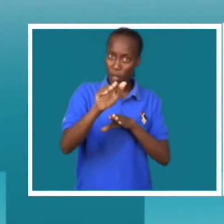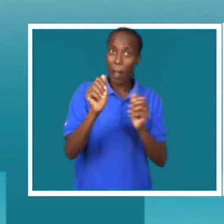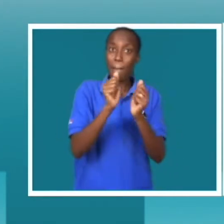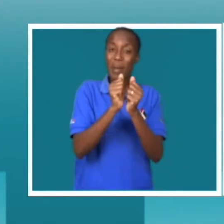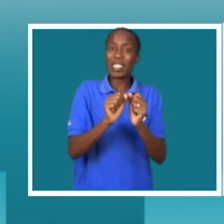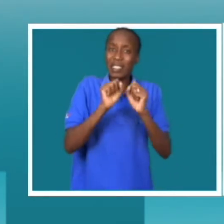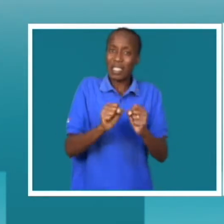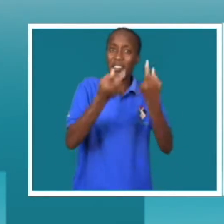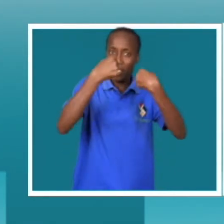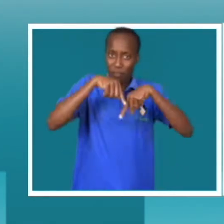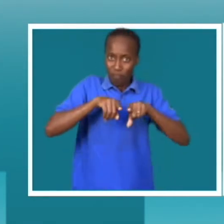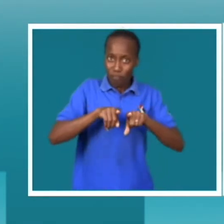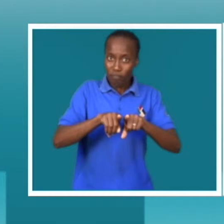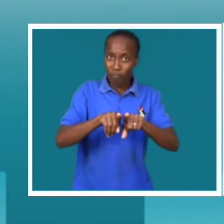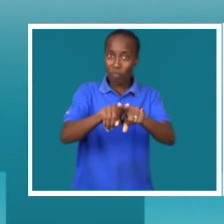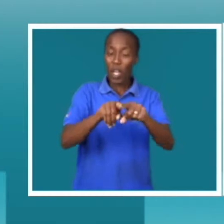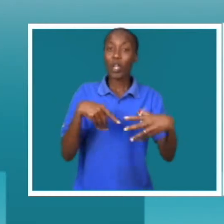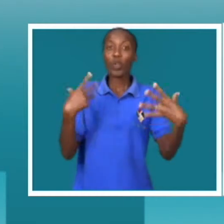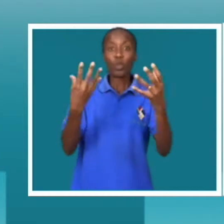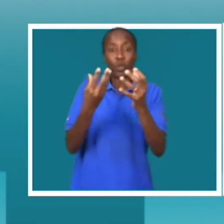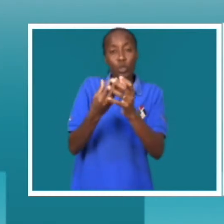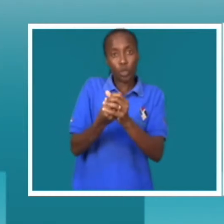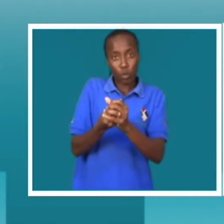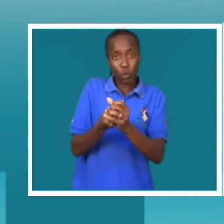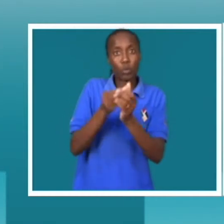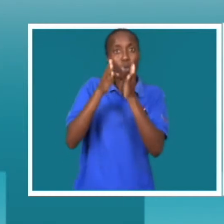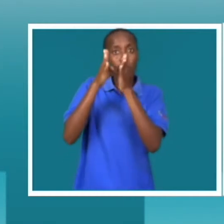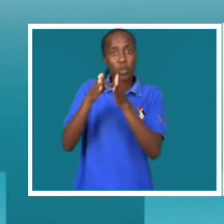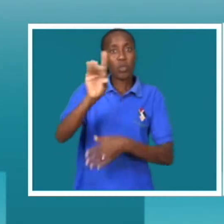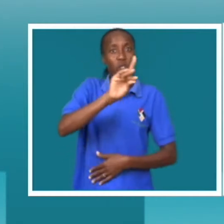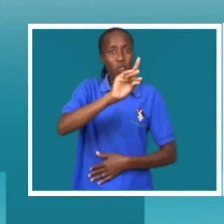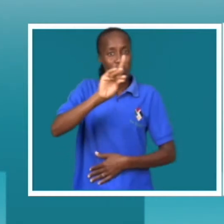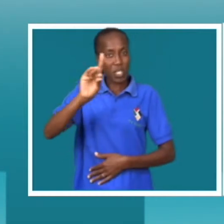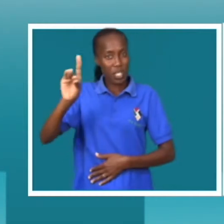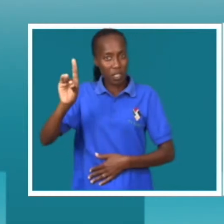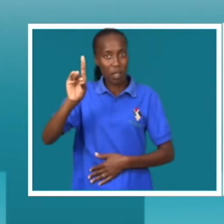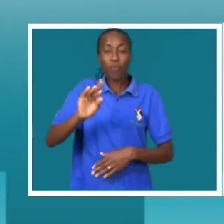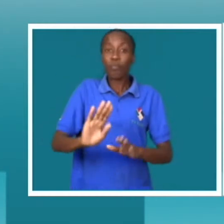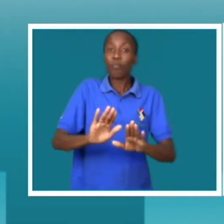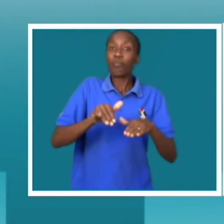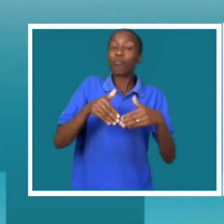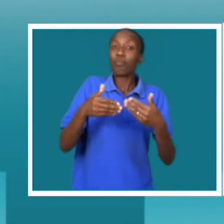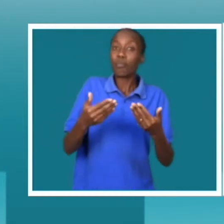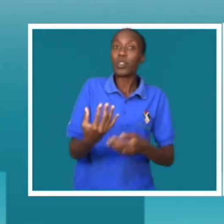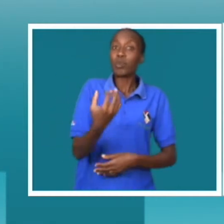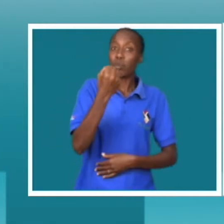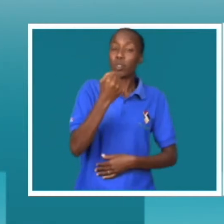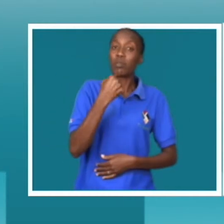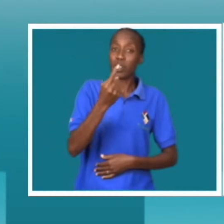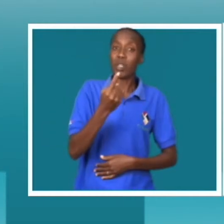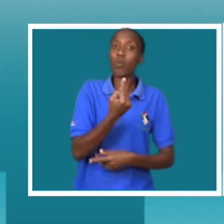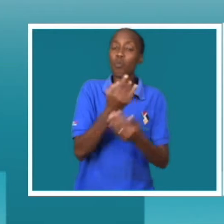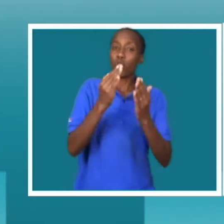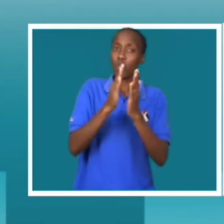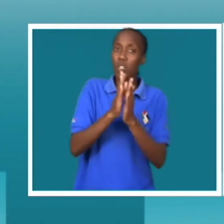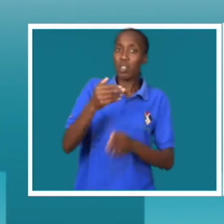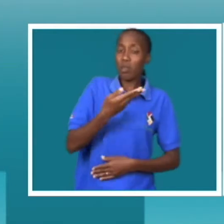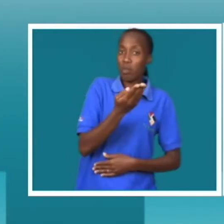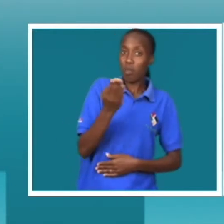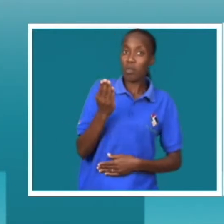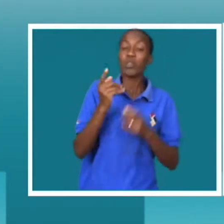Então, que continue, mas que andem de pé junto com nós, com as pessoas com deficiência, conforme as pessoas com